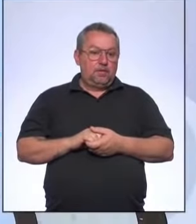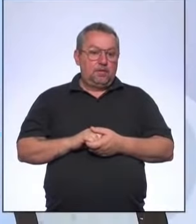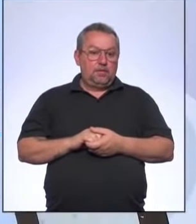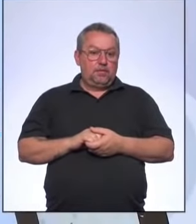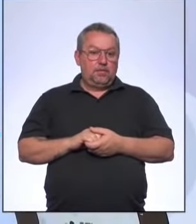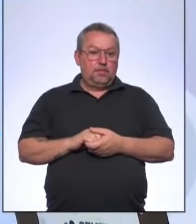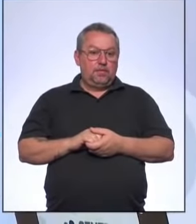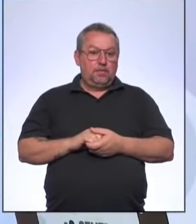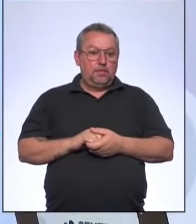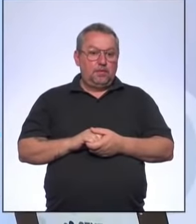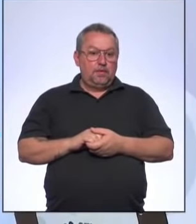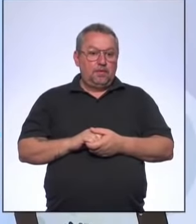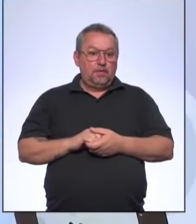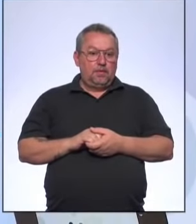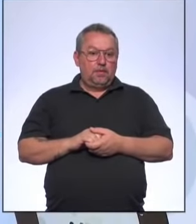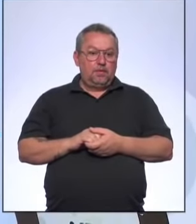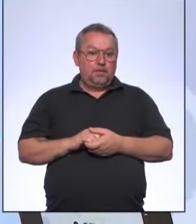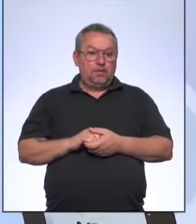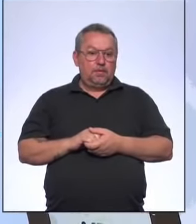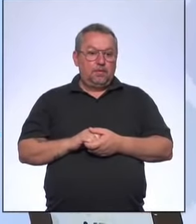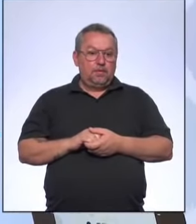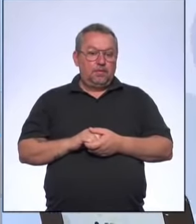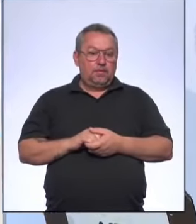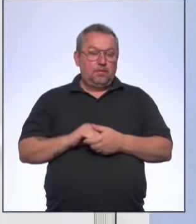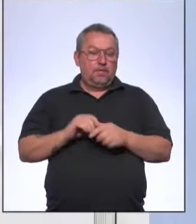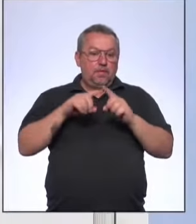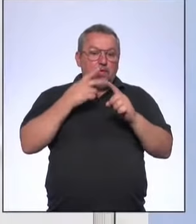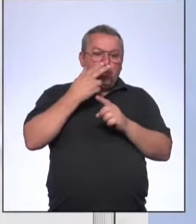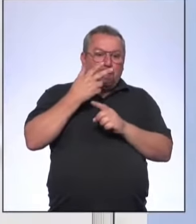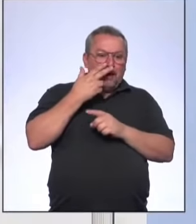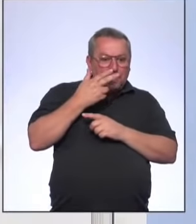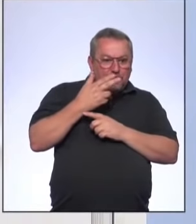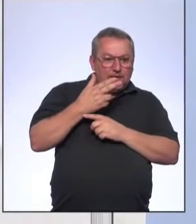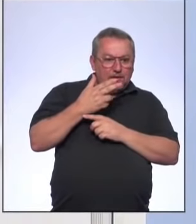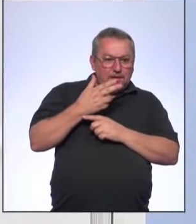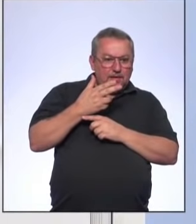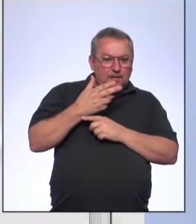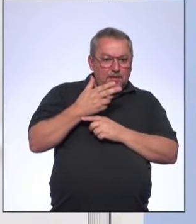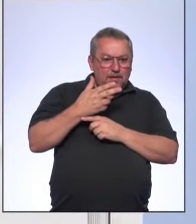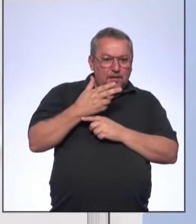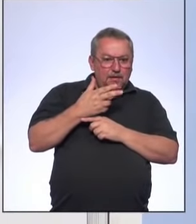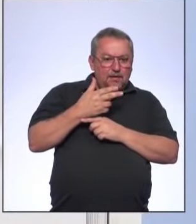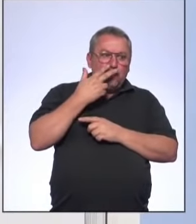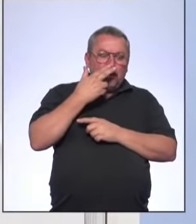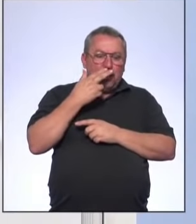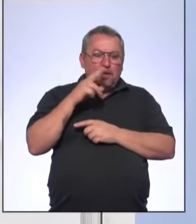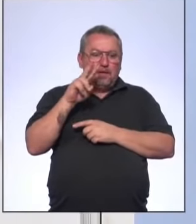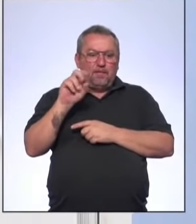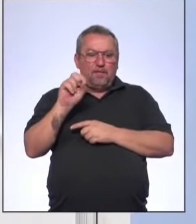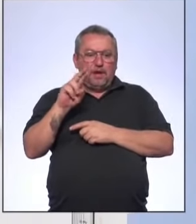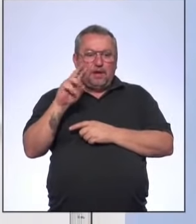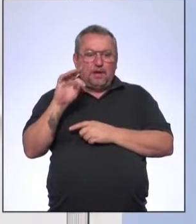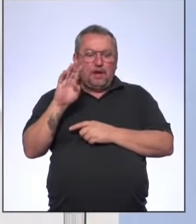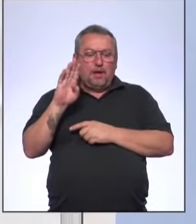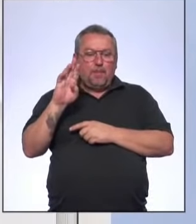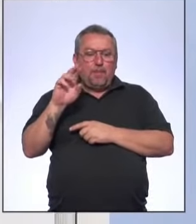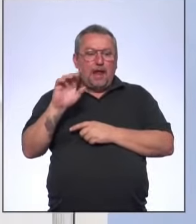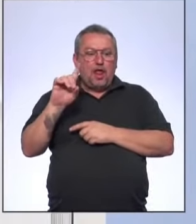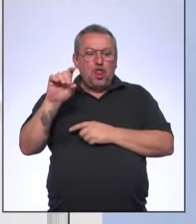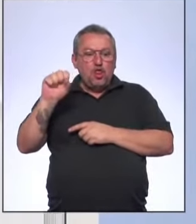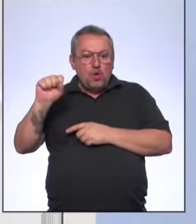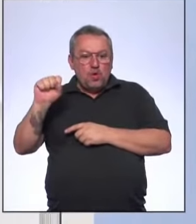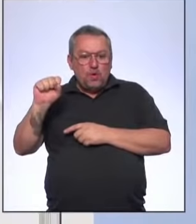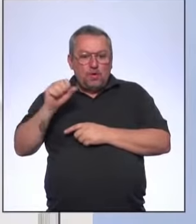e aí ó tá vendo a raiz da palavra não é parecida com português vertebrados e invertebrados